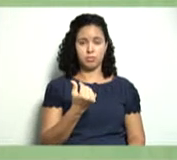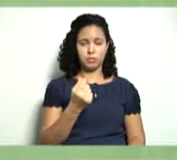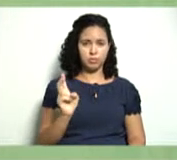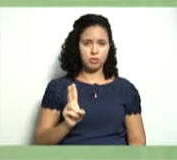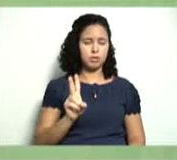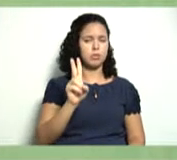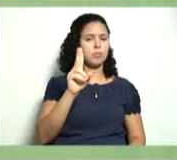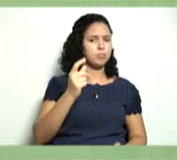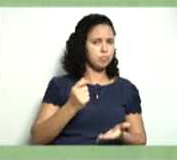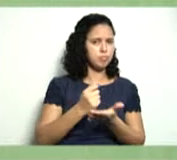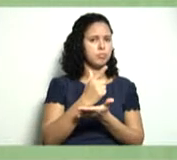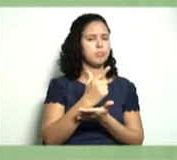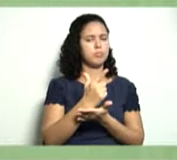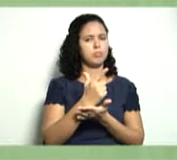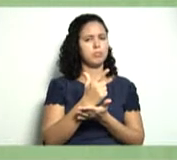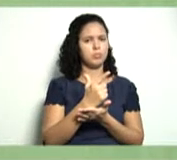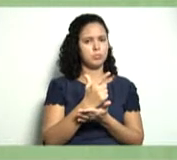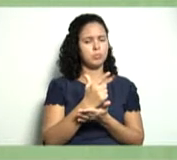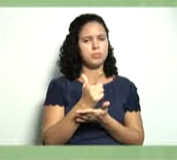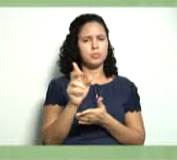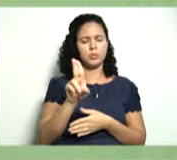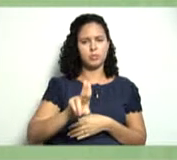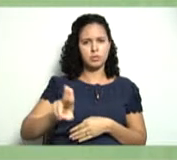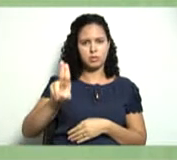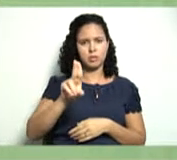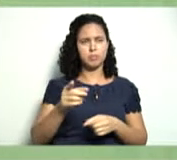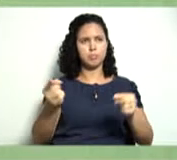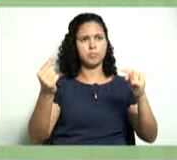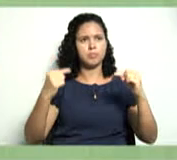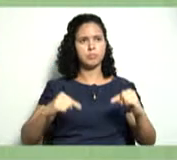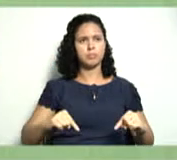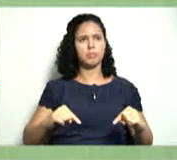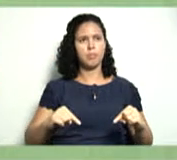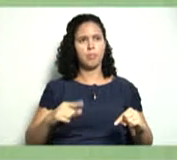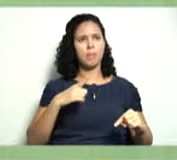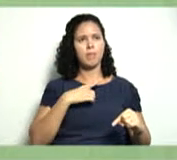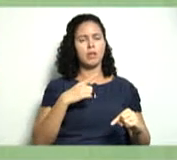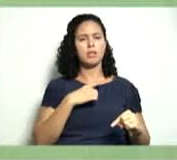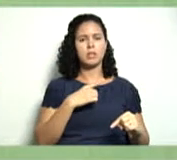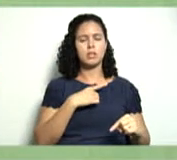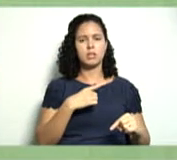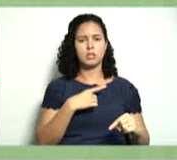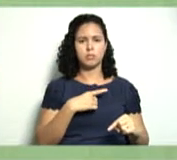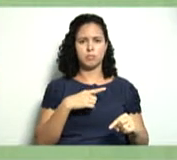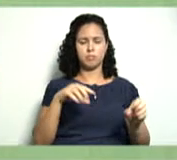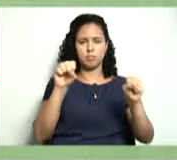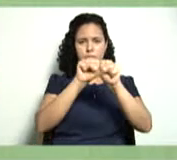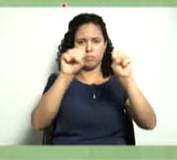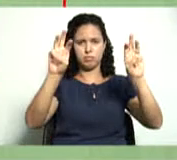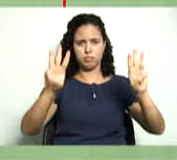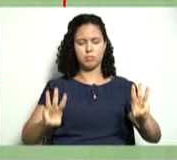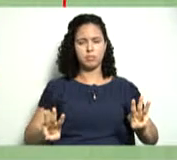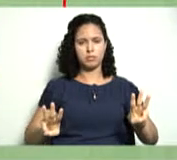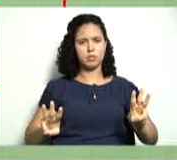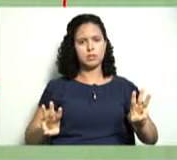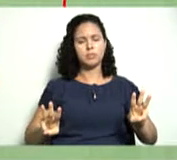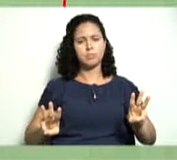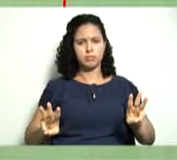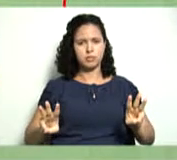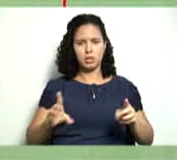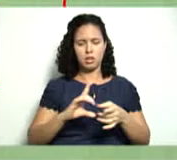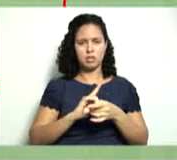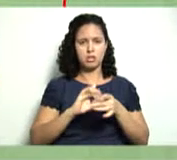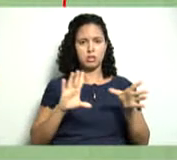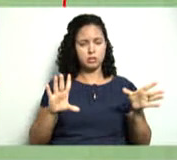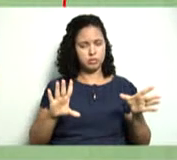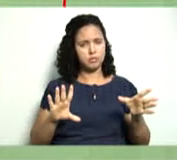ser atribuído para poder utilizar eles e aqui embaixo tenho o software que são livres ó a principal